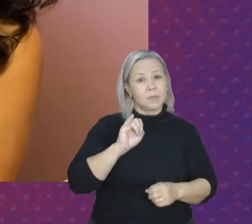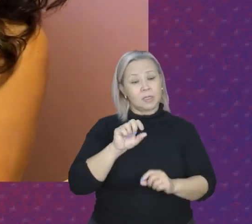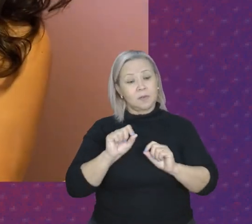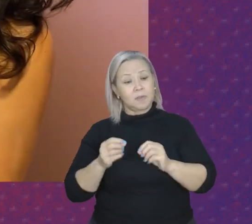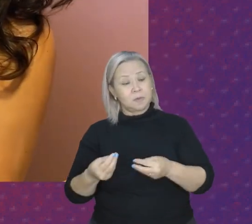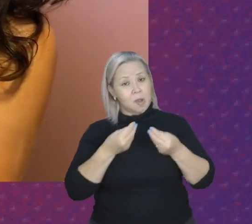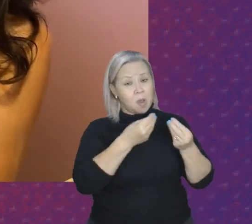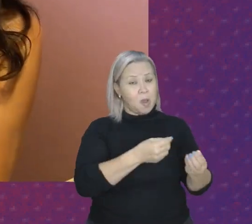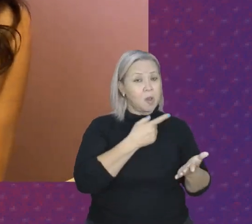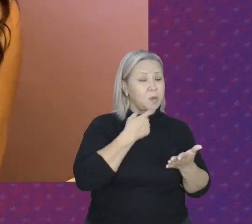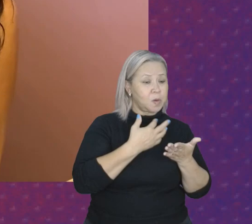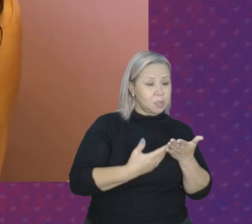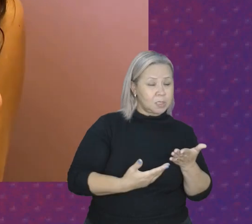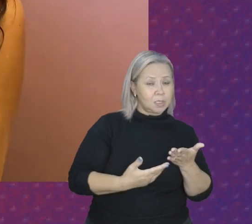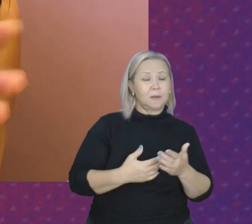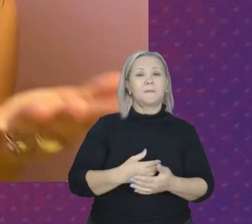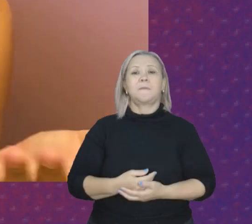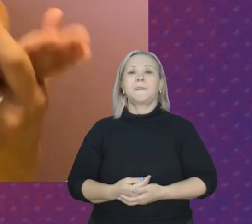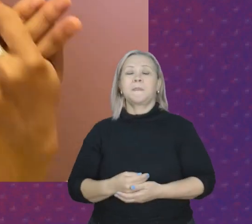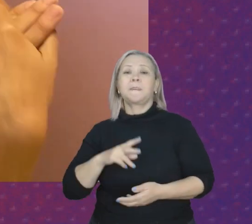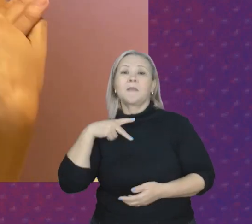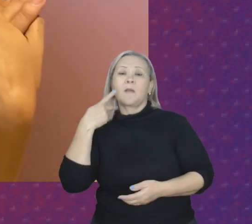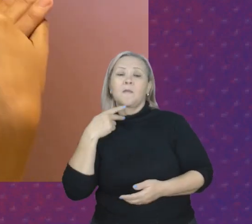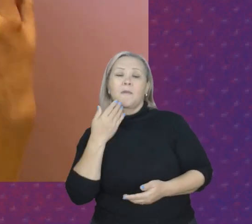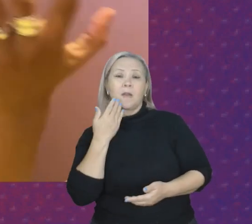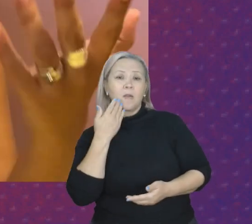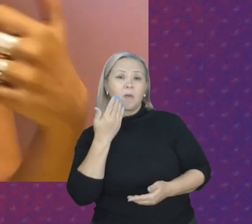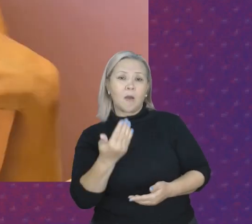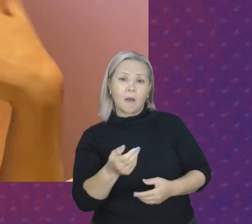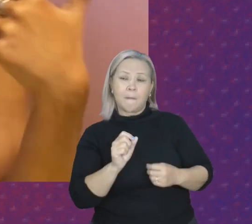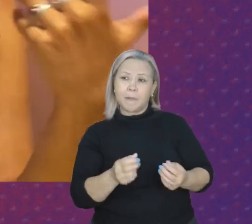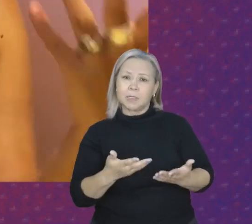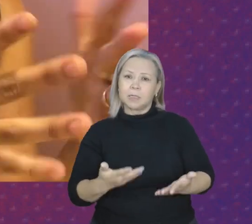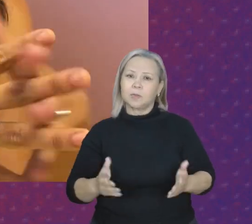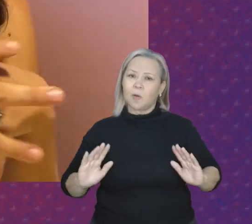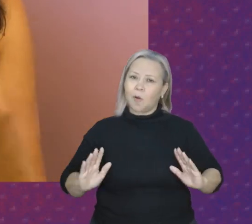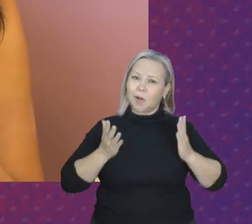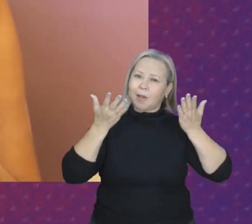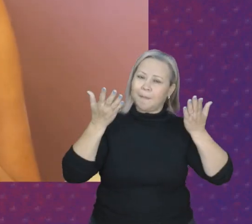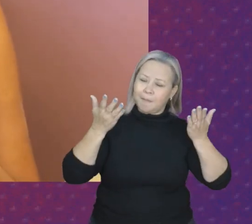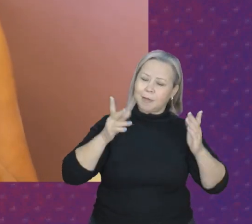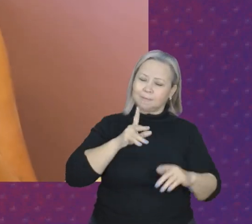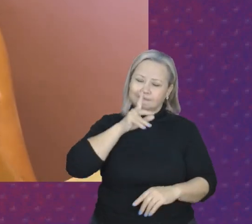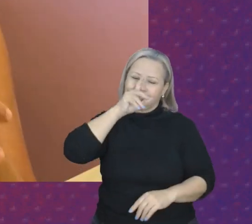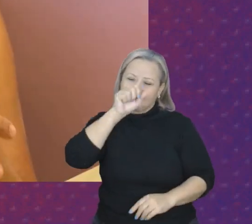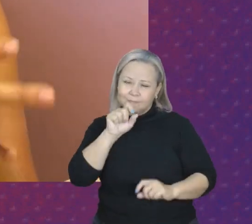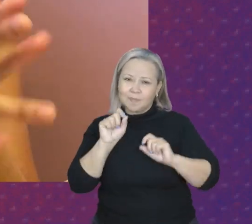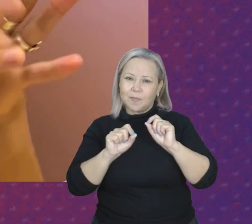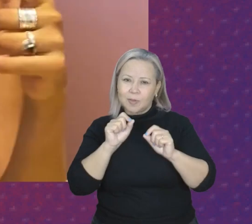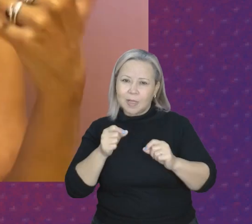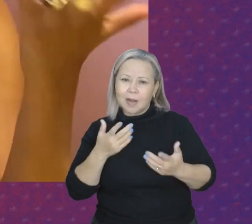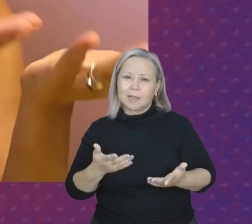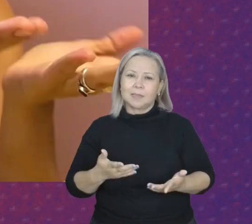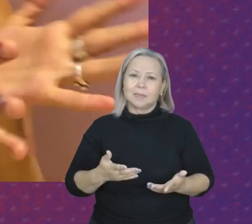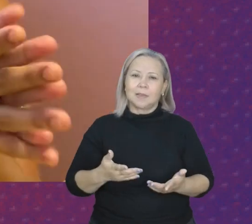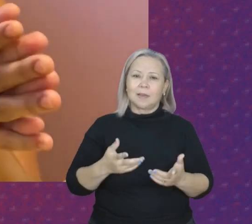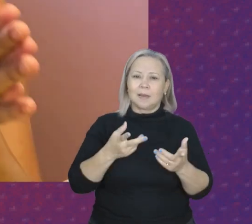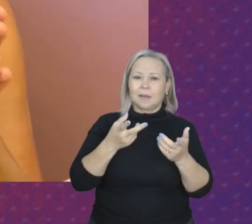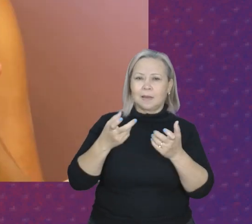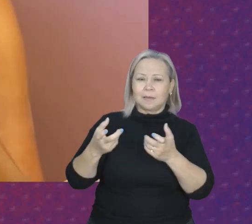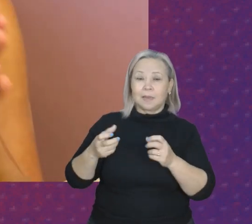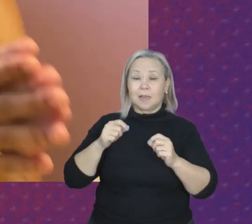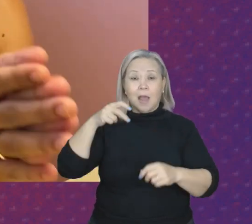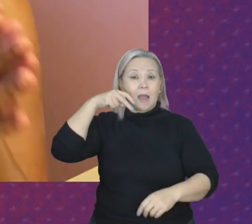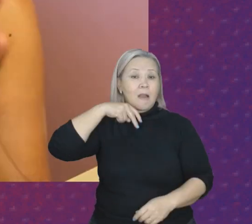sangue. E aí um vereador apresentou que era justamente uma campanha de fortalecer a doação de sangue em